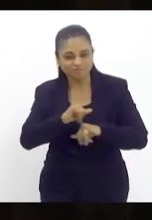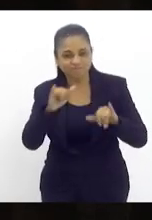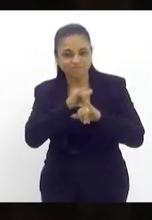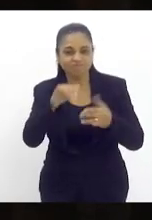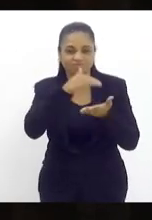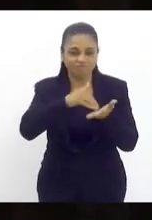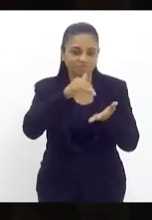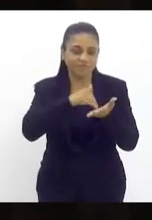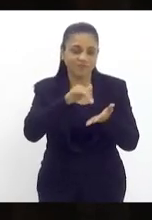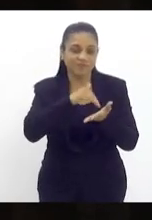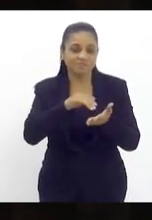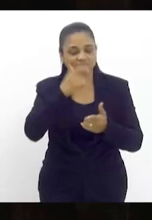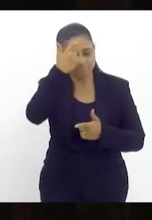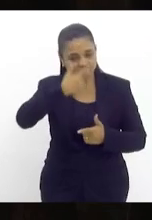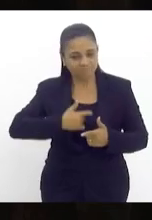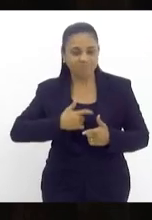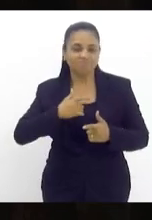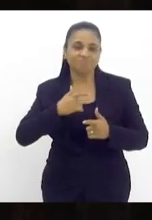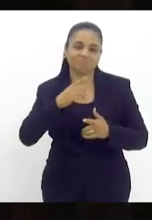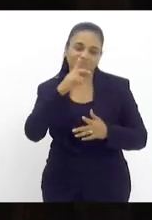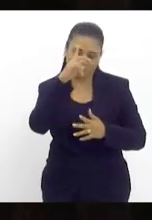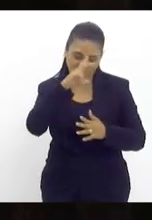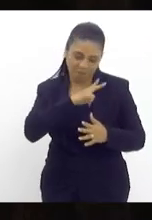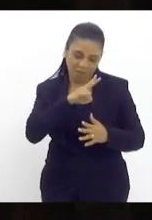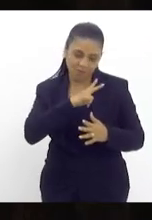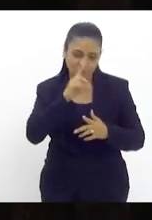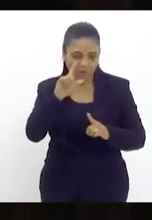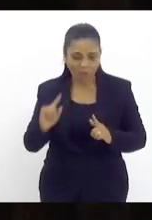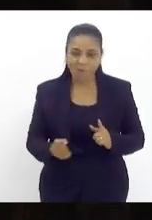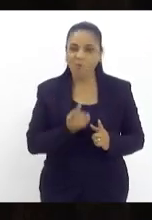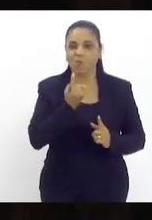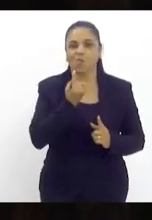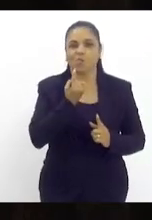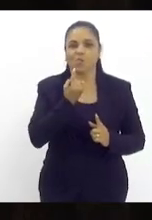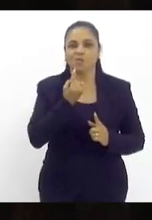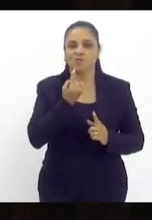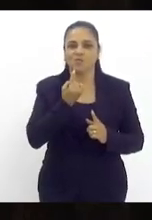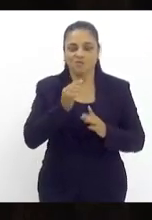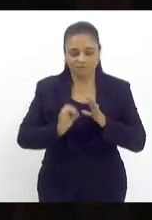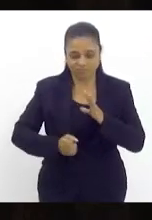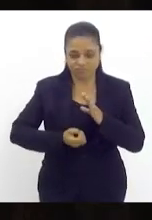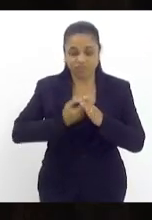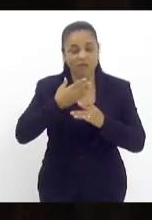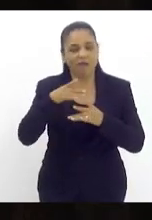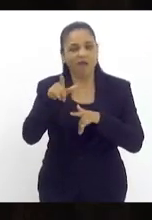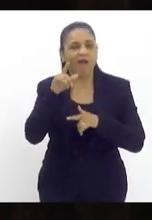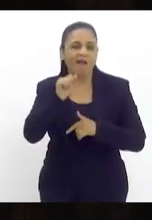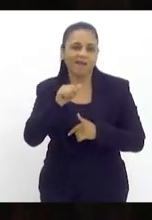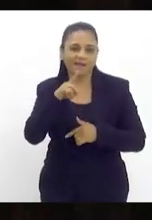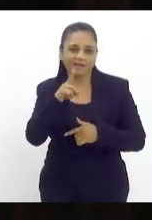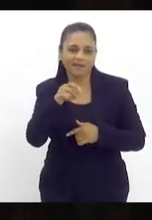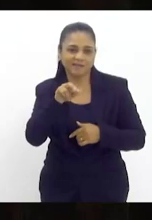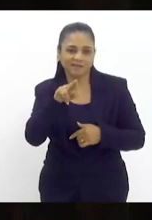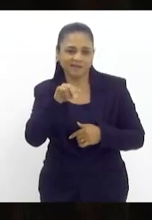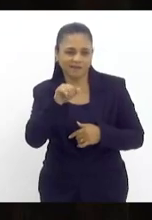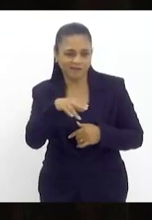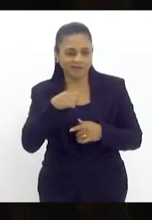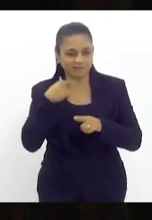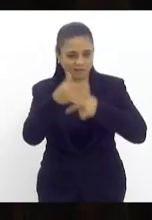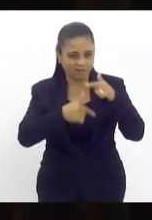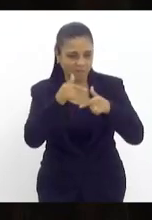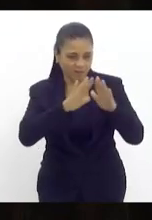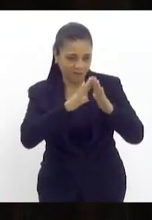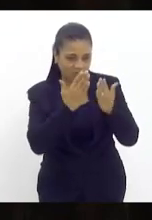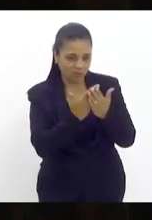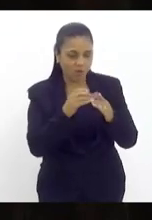florescimento pessoal de cada cidadão. Cada pessoa é única. A Adriana, que trabalha na escola, eu, quando trabalhei, montei até